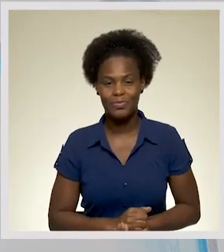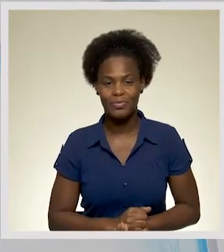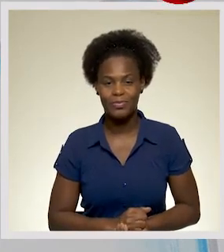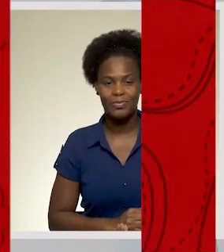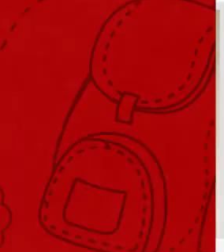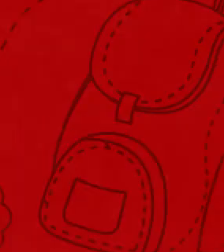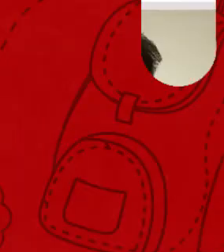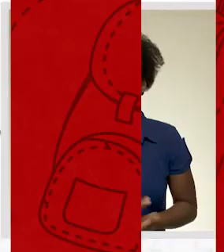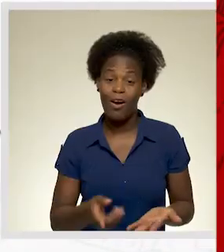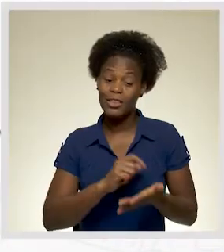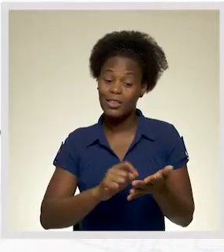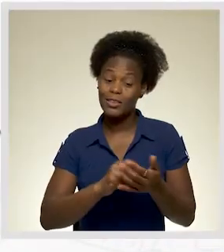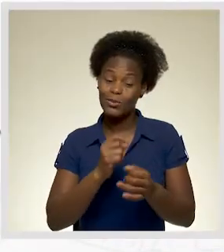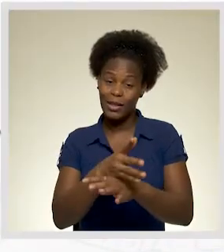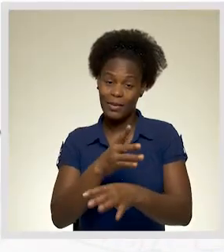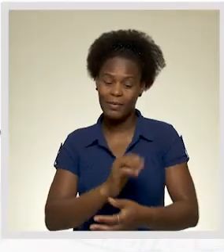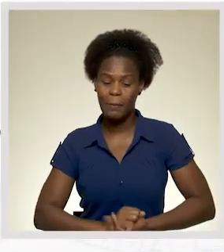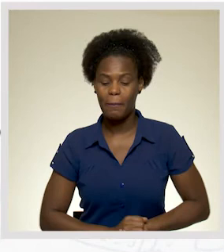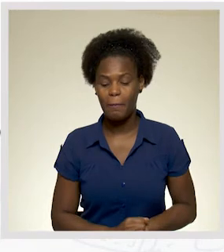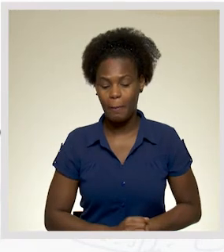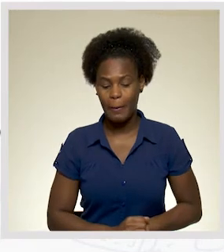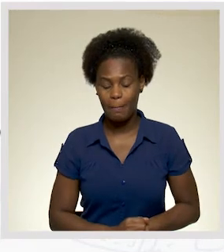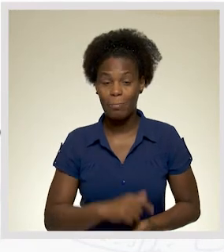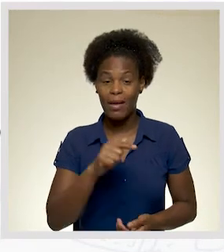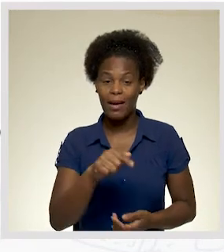seguinte. E no exercício seguinte,